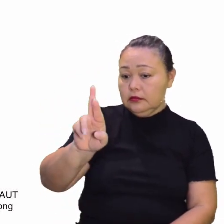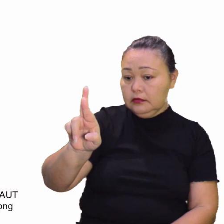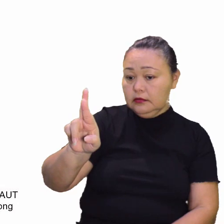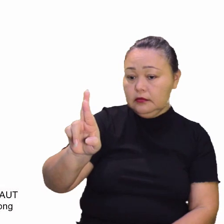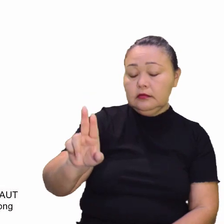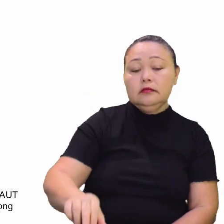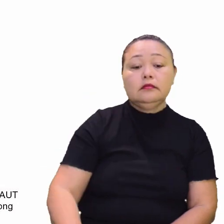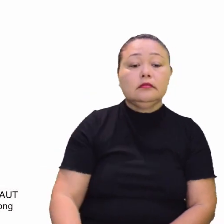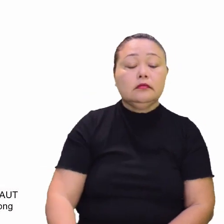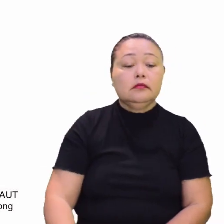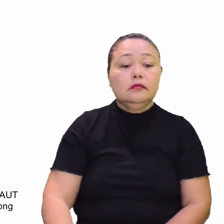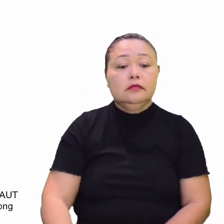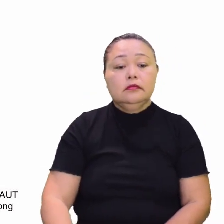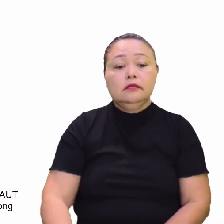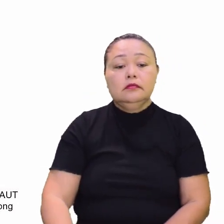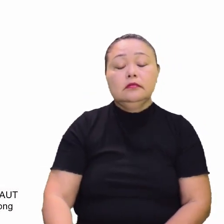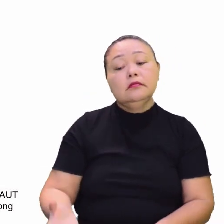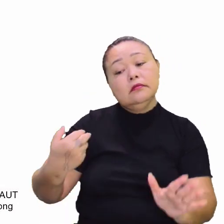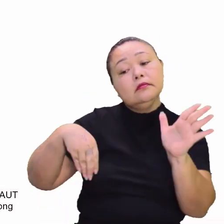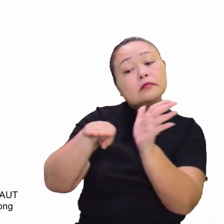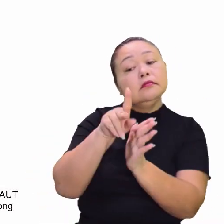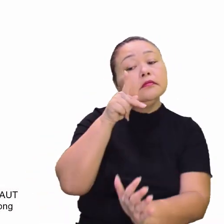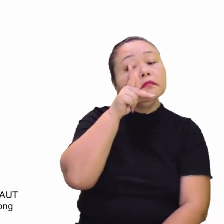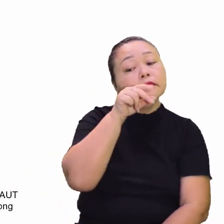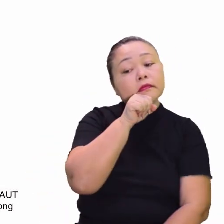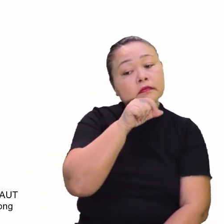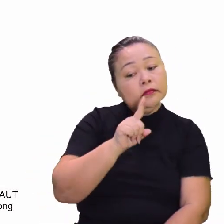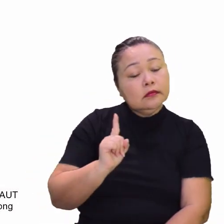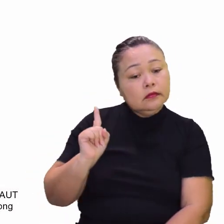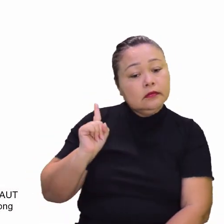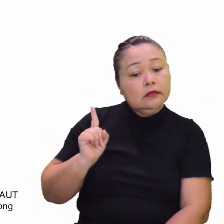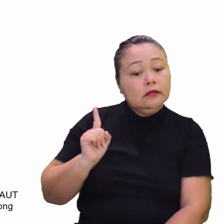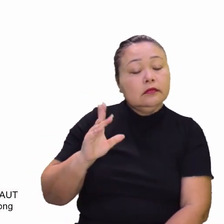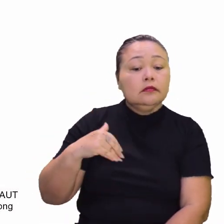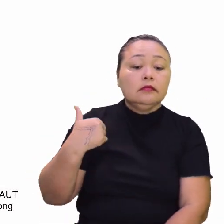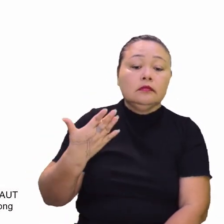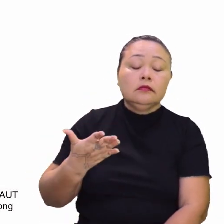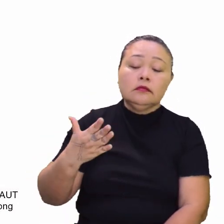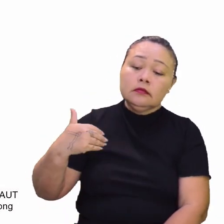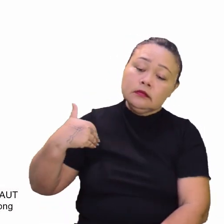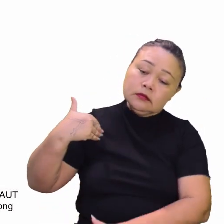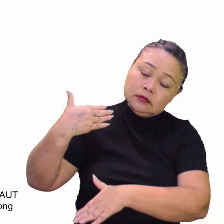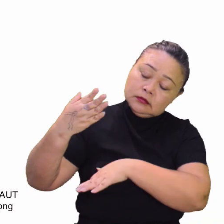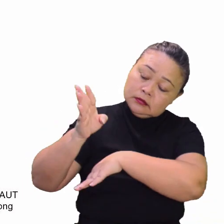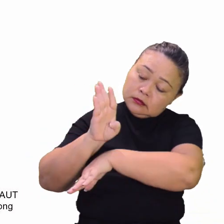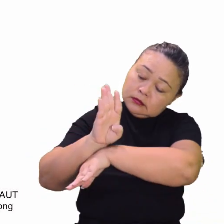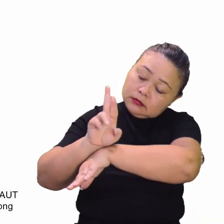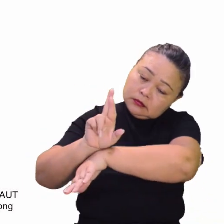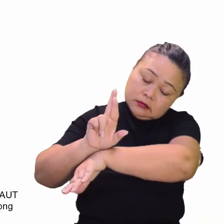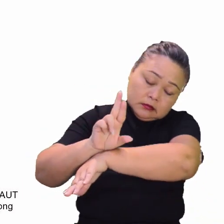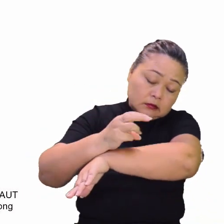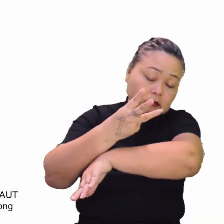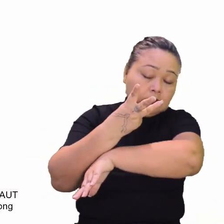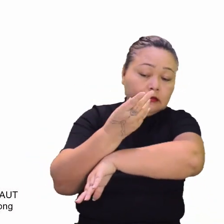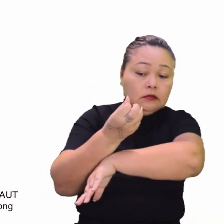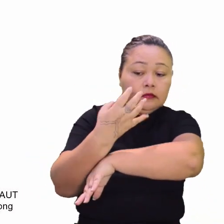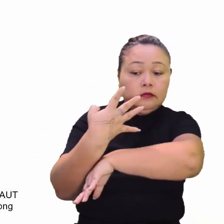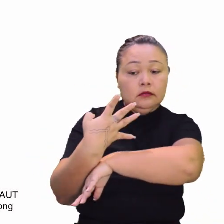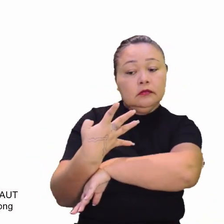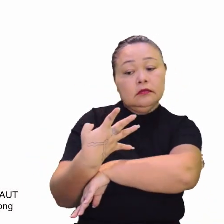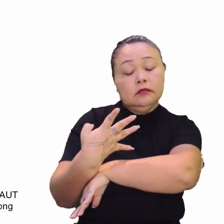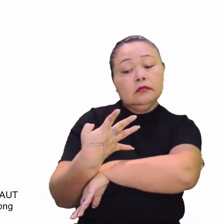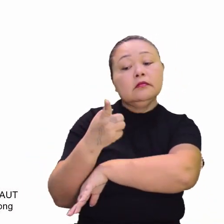ó. Até chegar em Porto Velho. Então, ao longo da